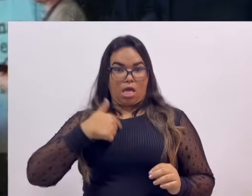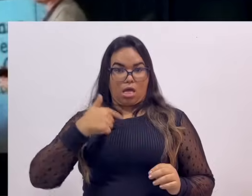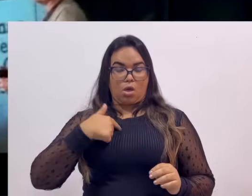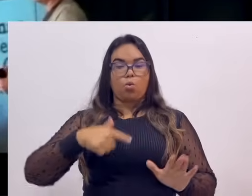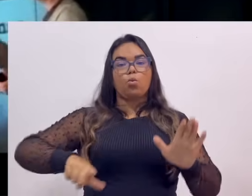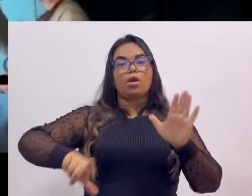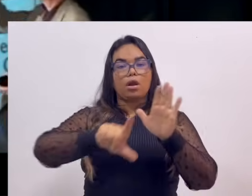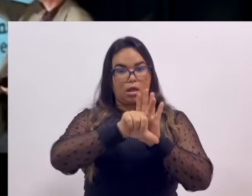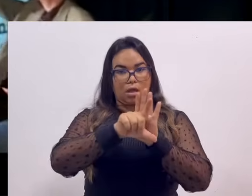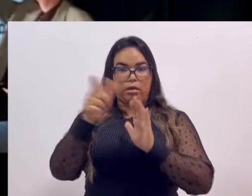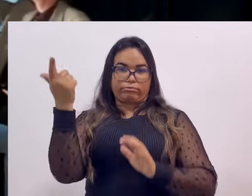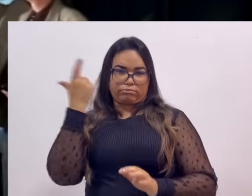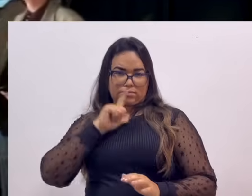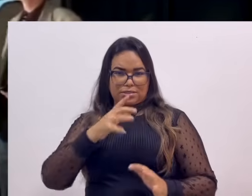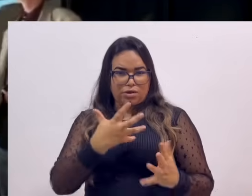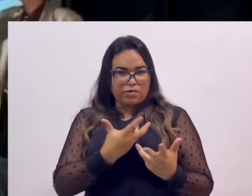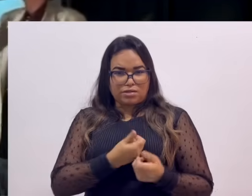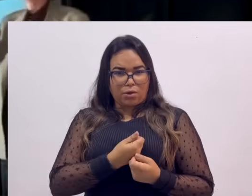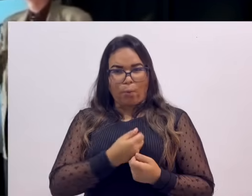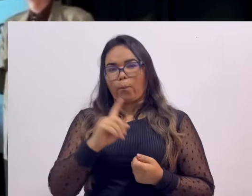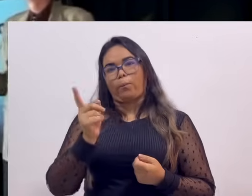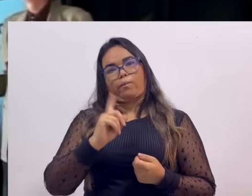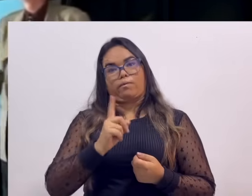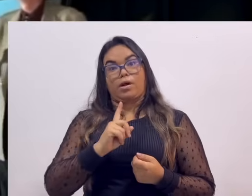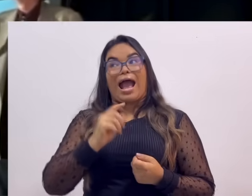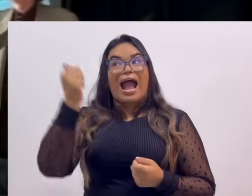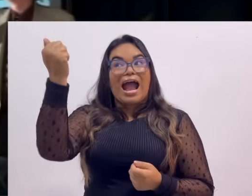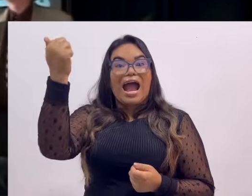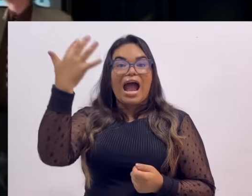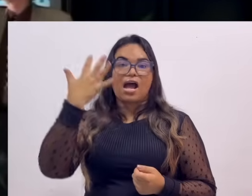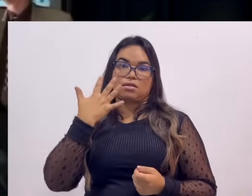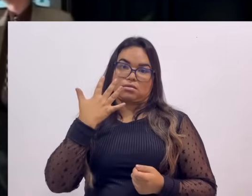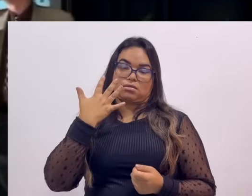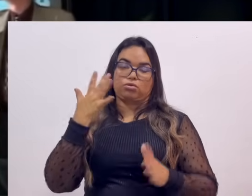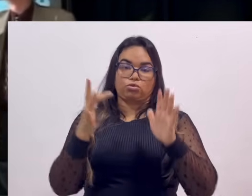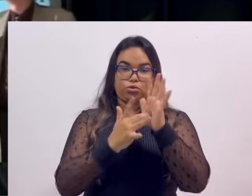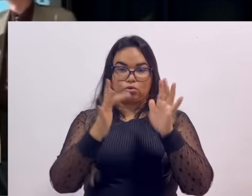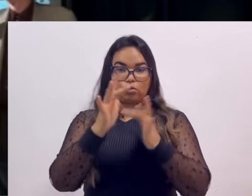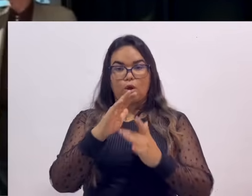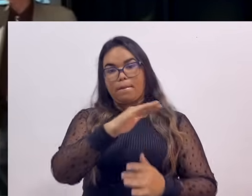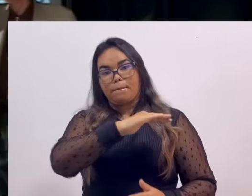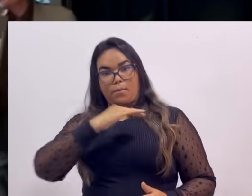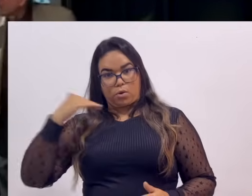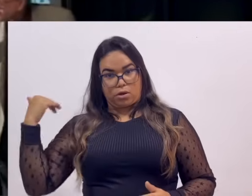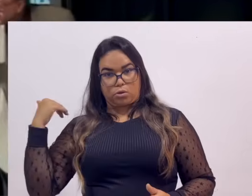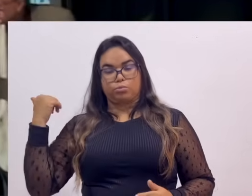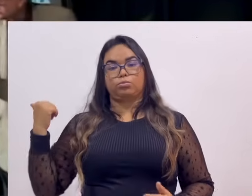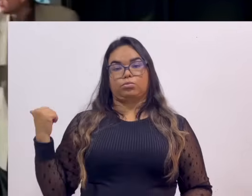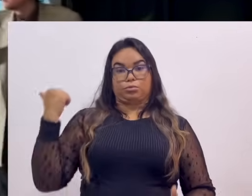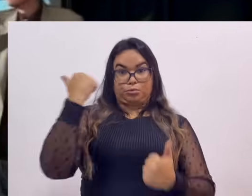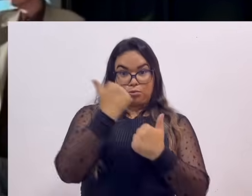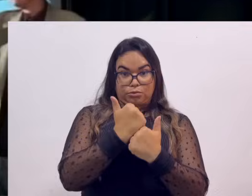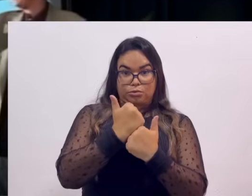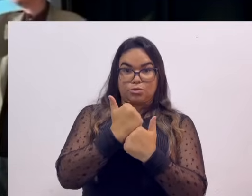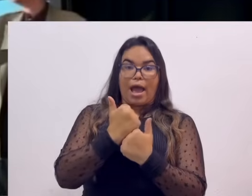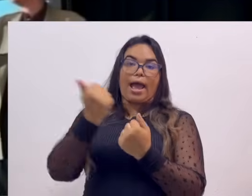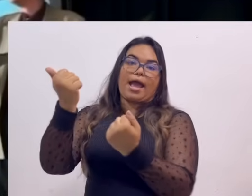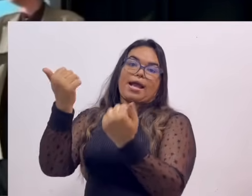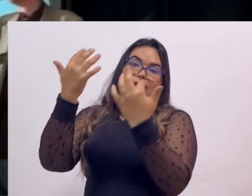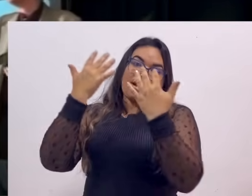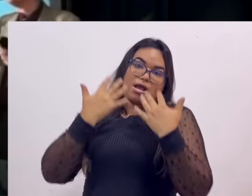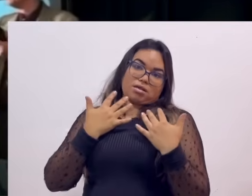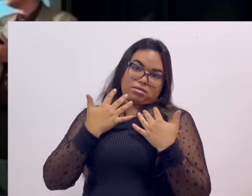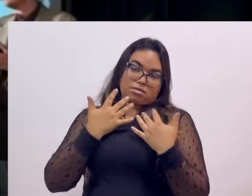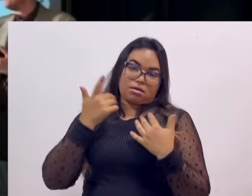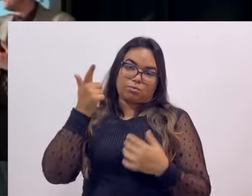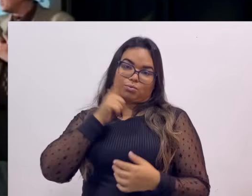da graça. Cristo pagou a pena por mim. E ele morreu por mim, e por meio da graça sou salvo.